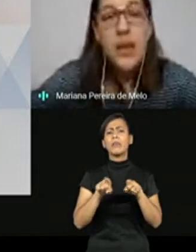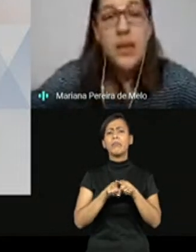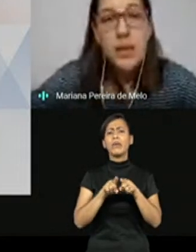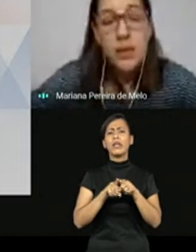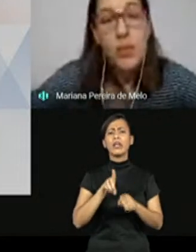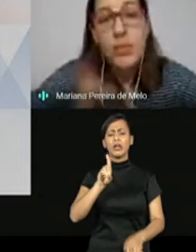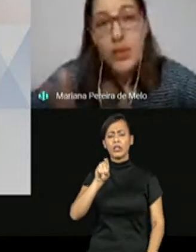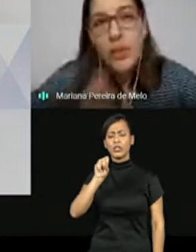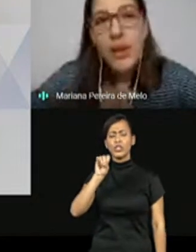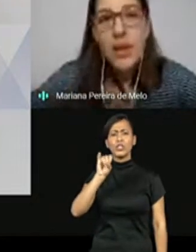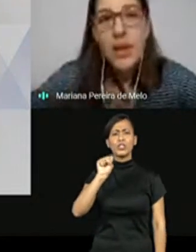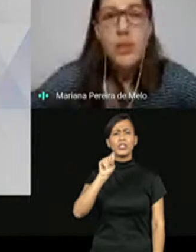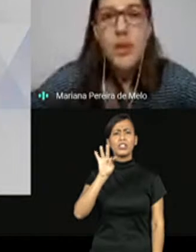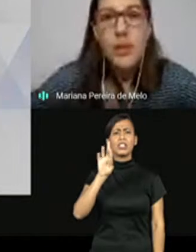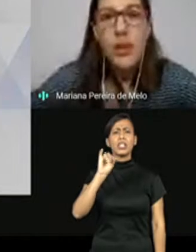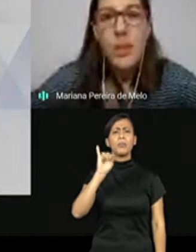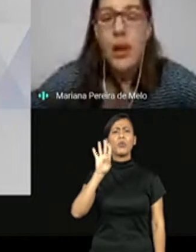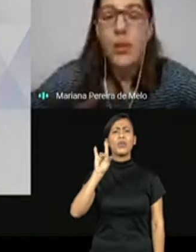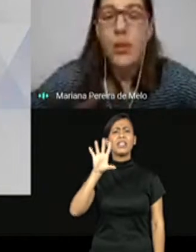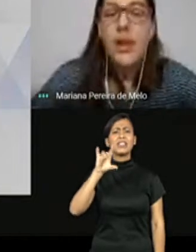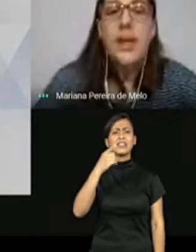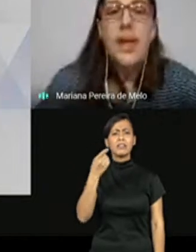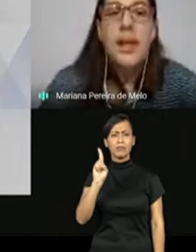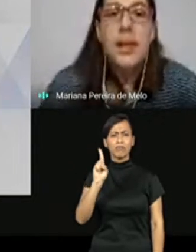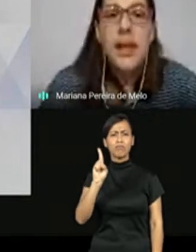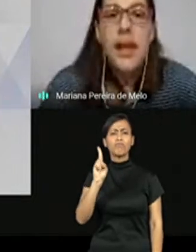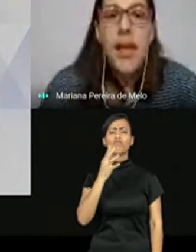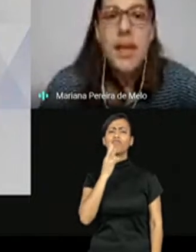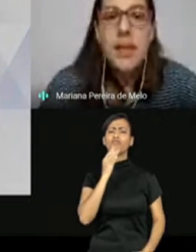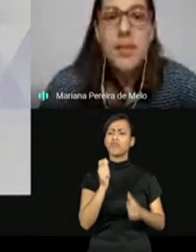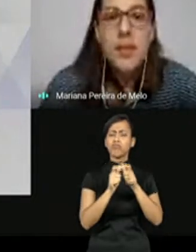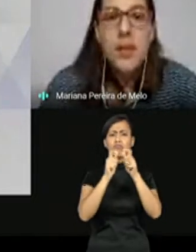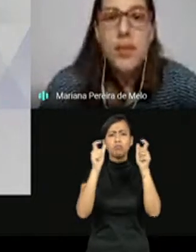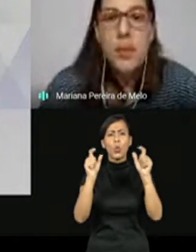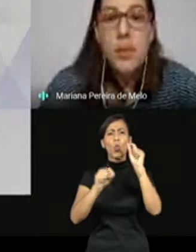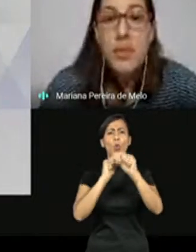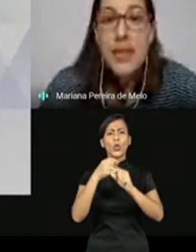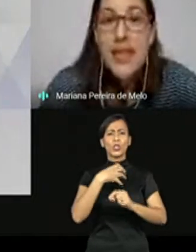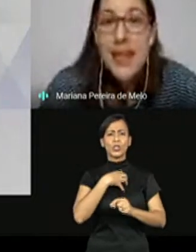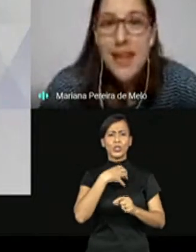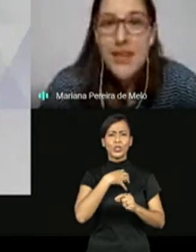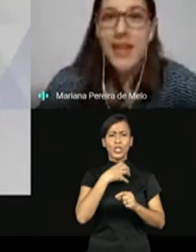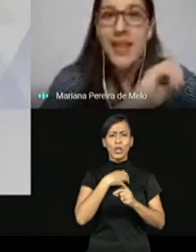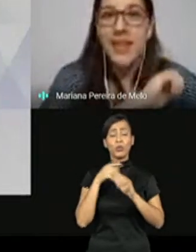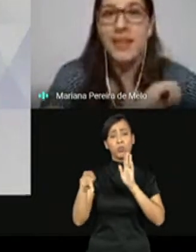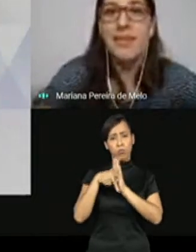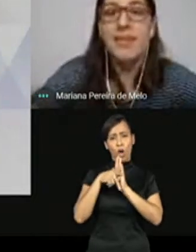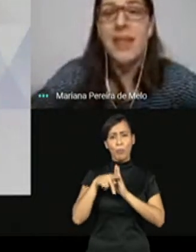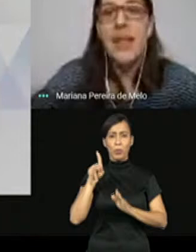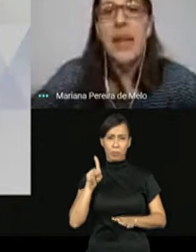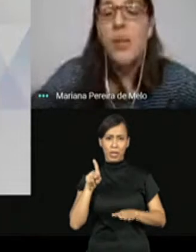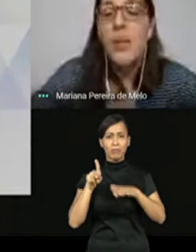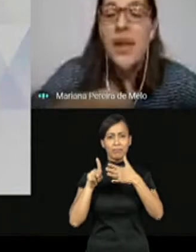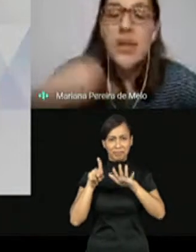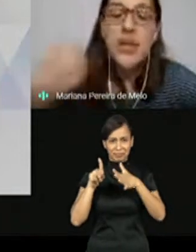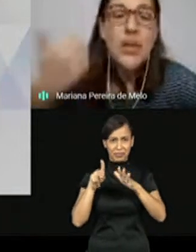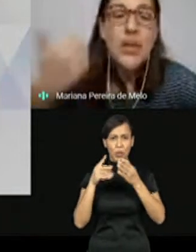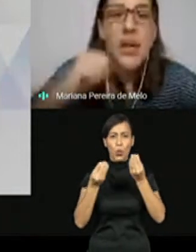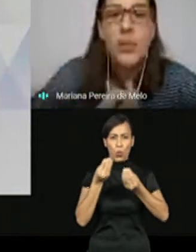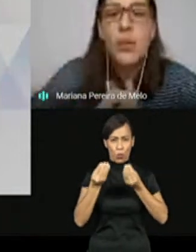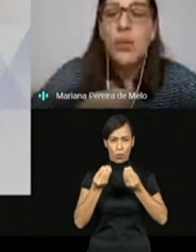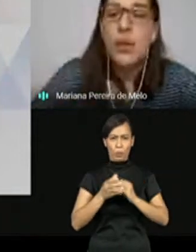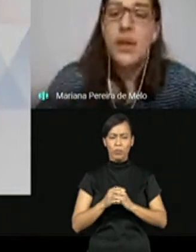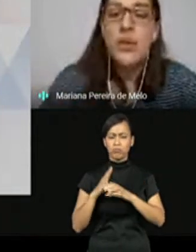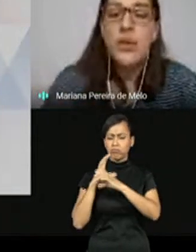conhecida, contínua, é a distribuição normal, que ela tem essa função de probabilidade aqui. Como é que a